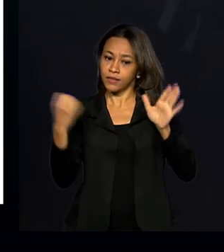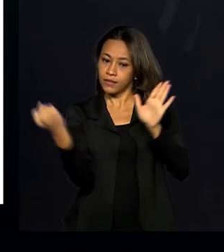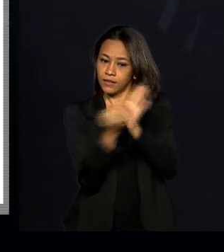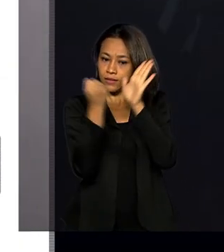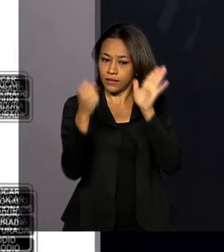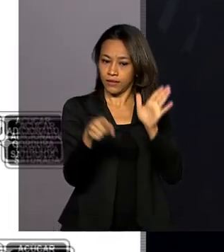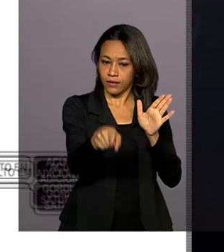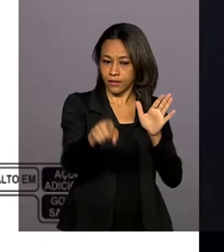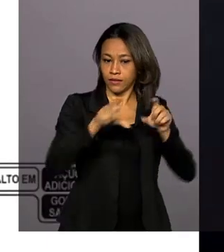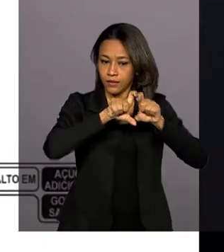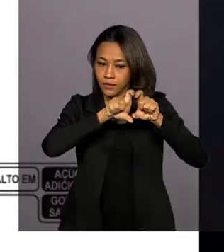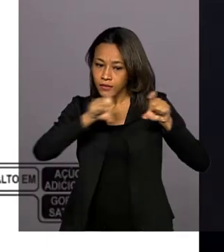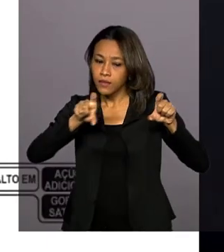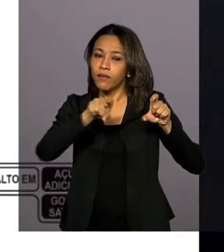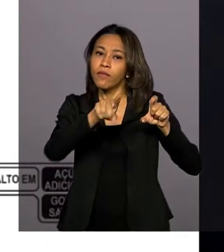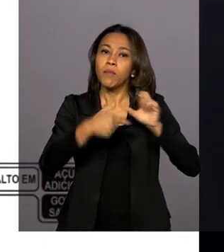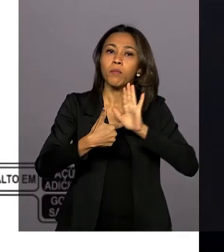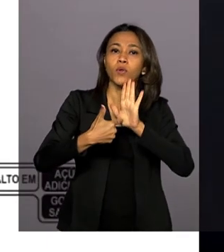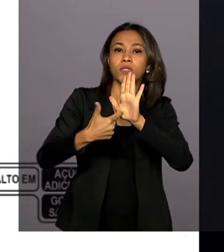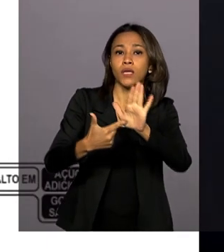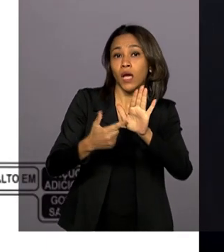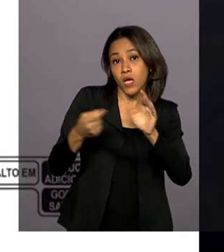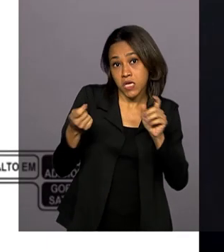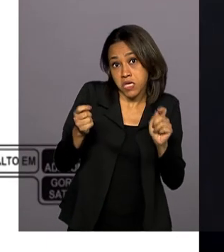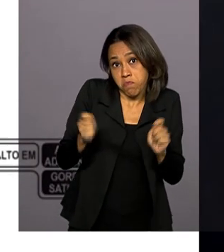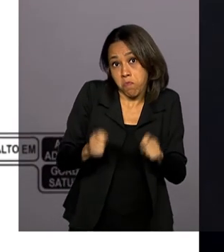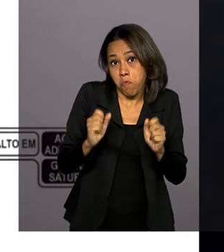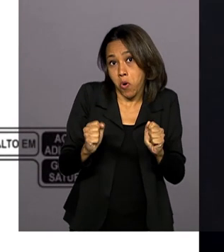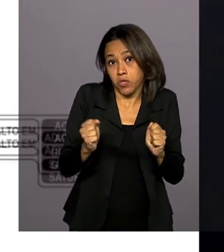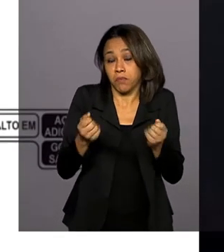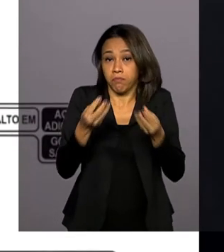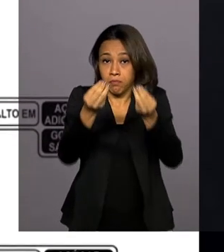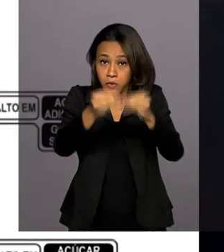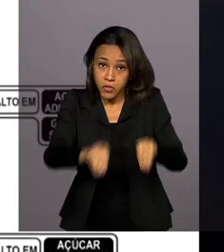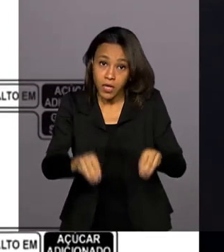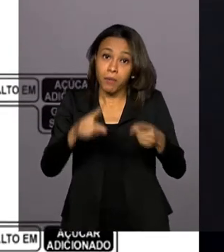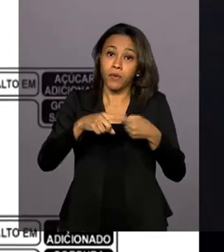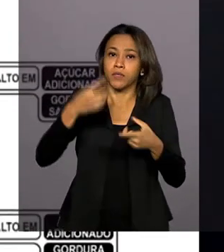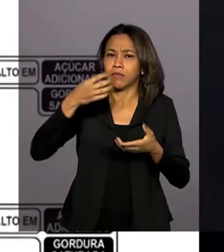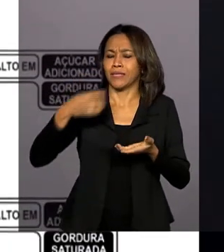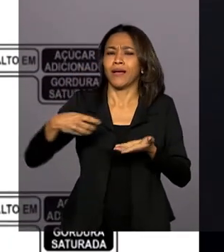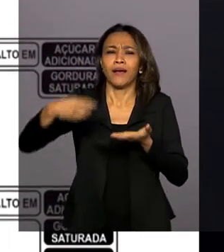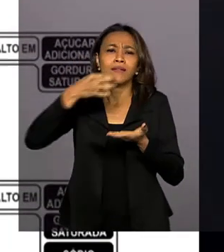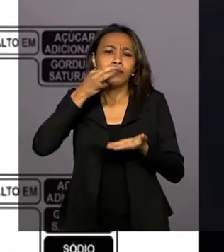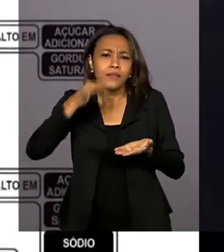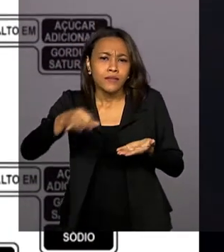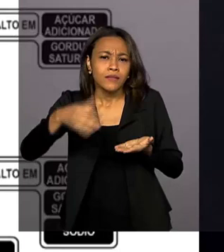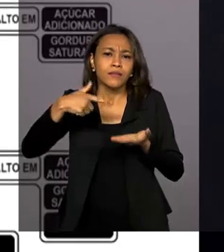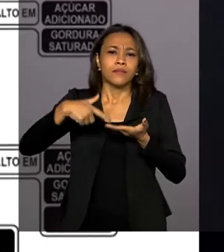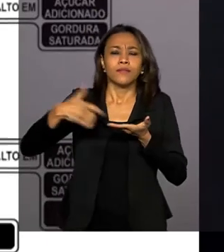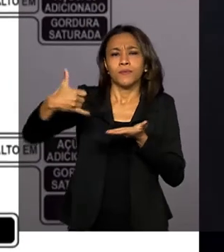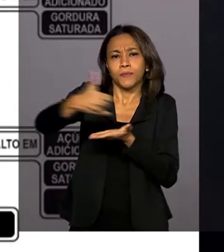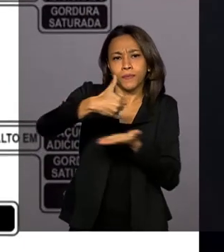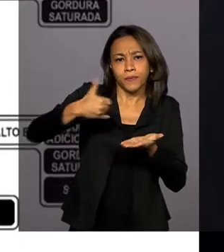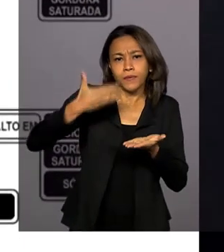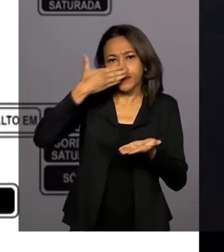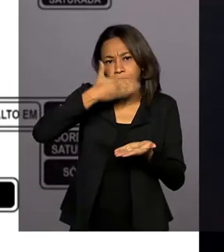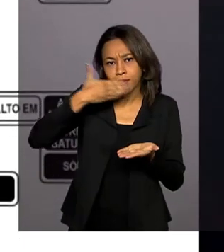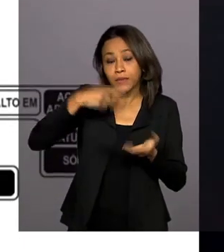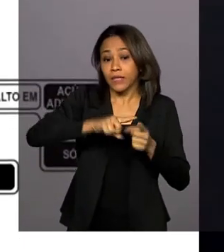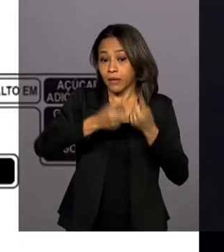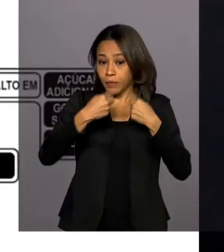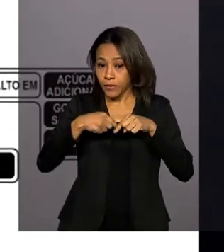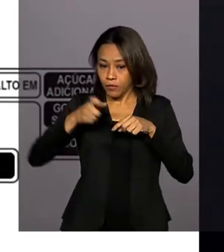de forma clara o teor de componentes que podem ser prejudiciais, como sódio, gordura e açúcar. Ao lado dos nomes, uma